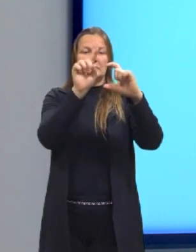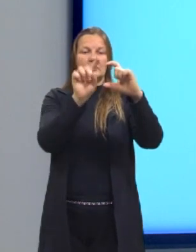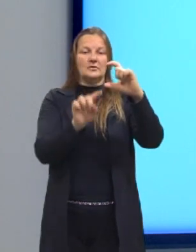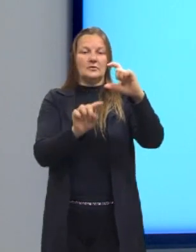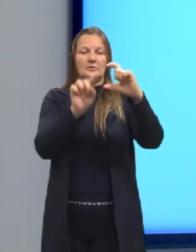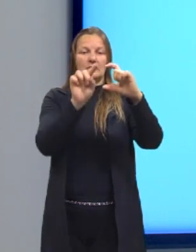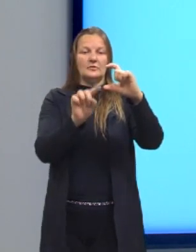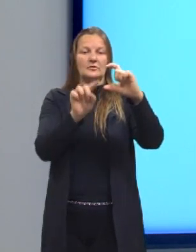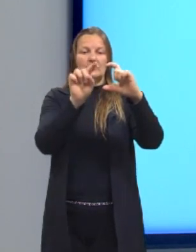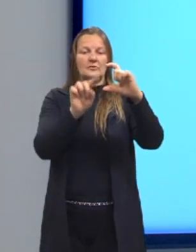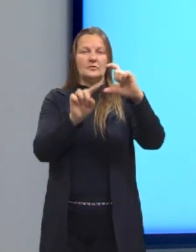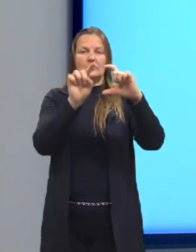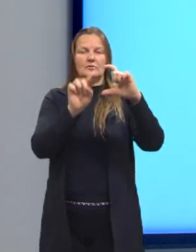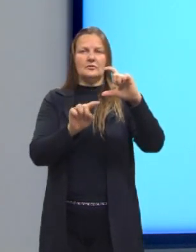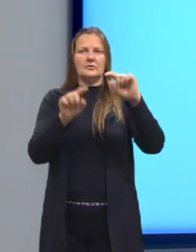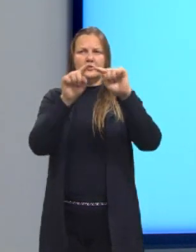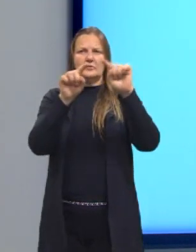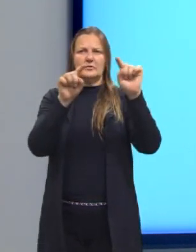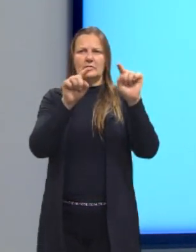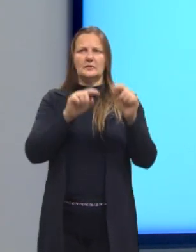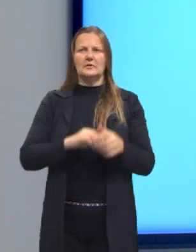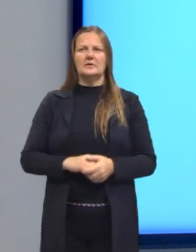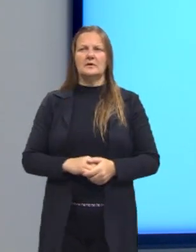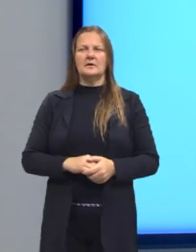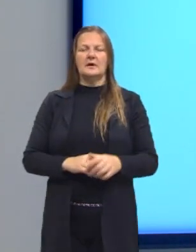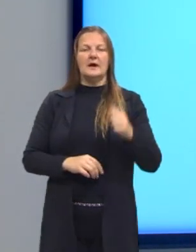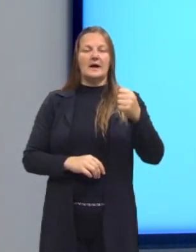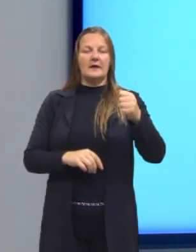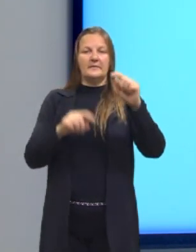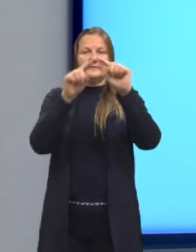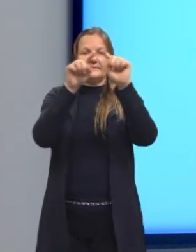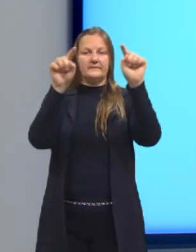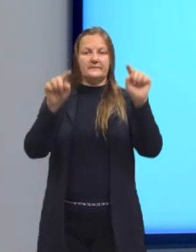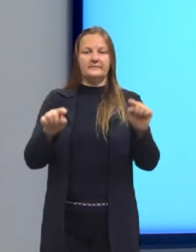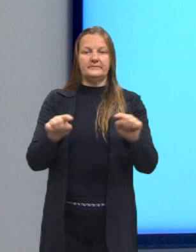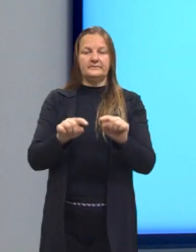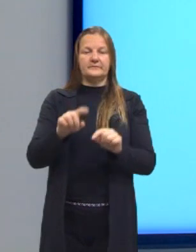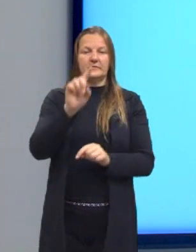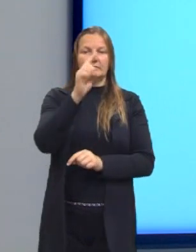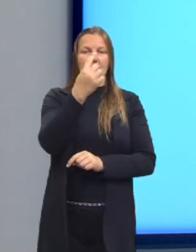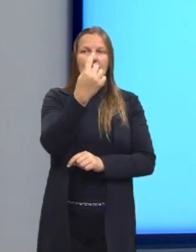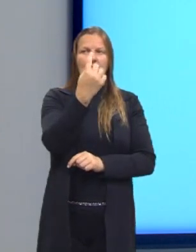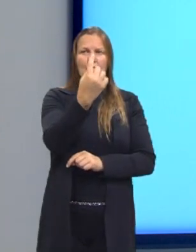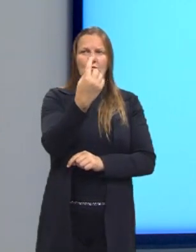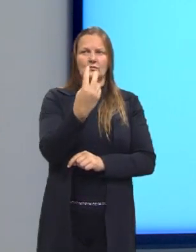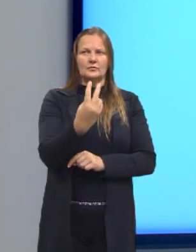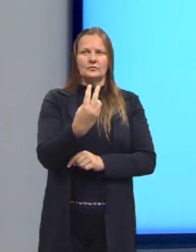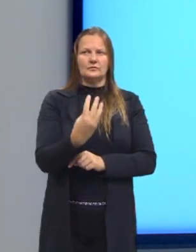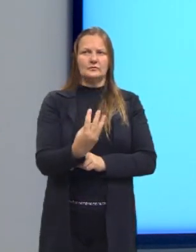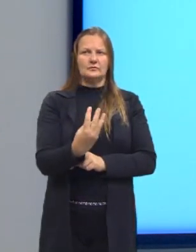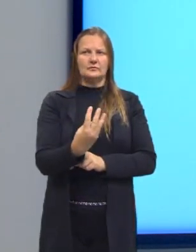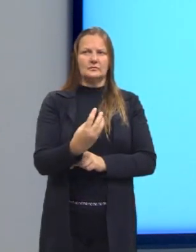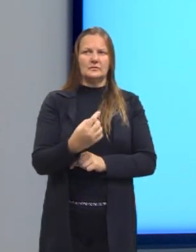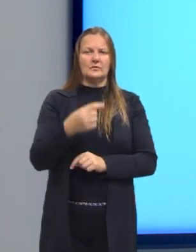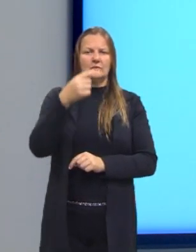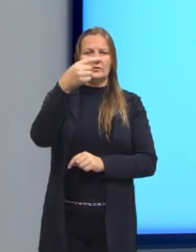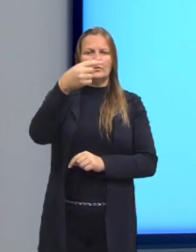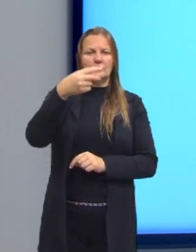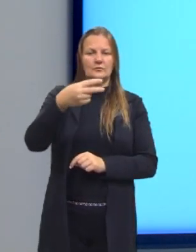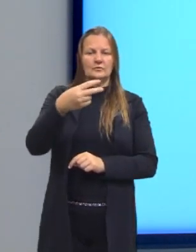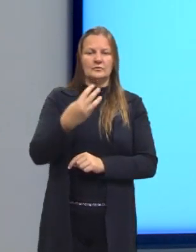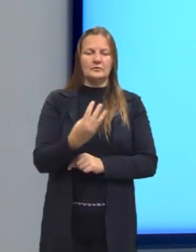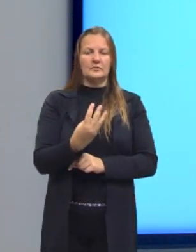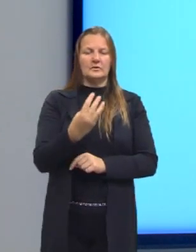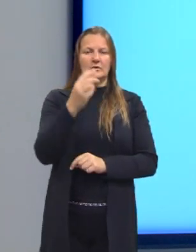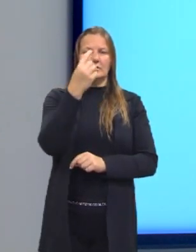novamente nós temos uma matriz A agora uma matriz então que possui ali três linhas e uma